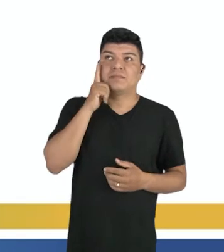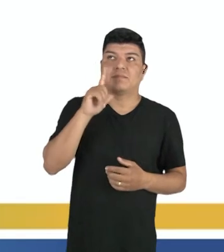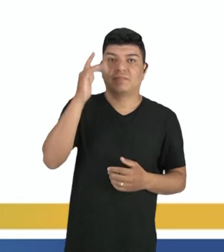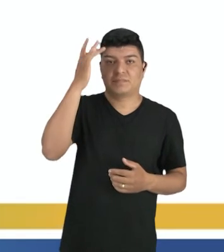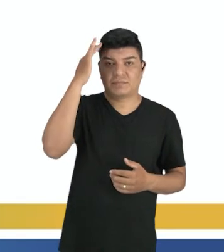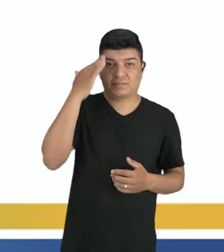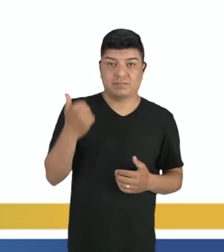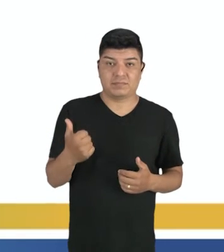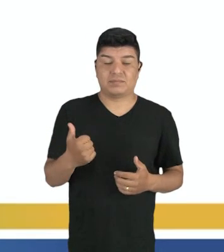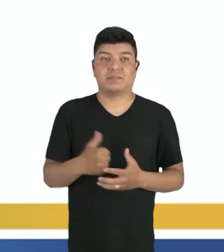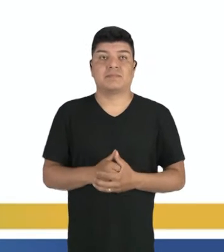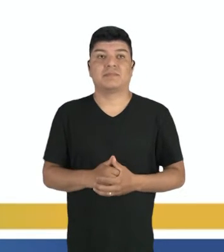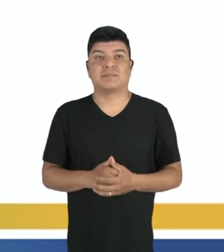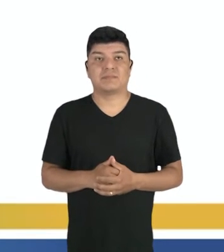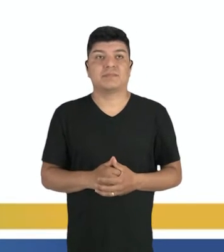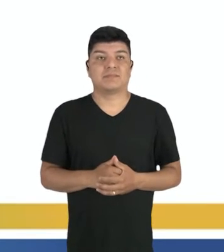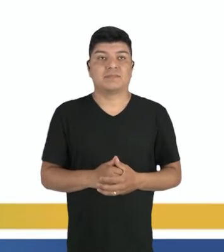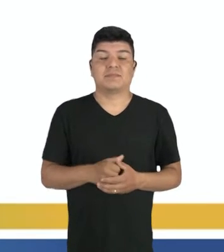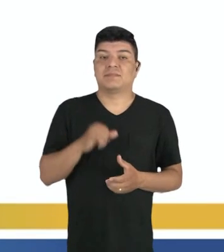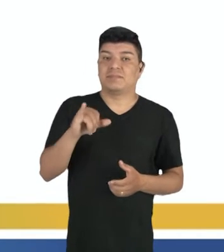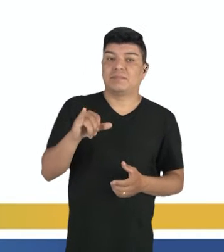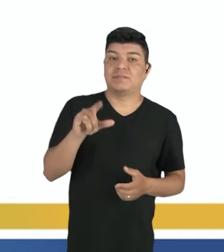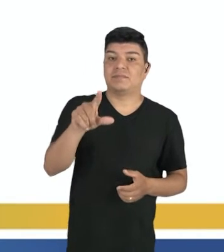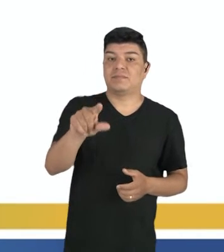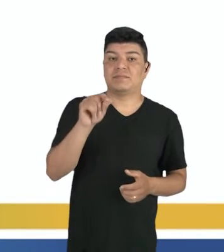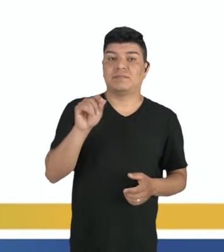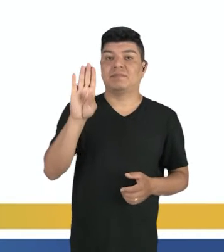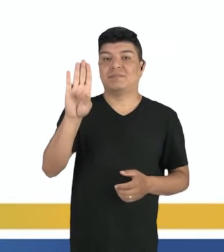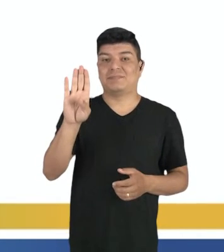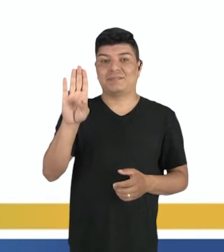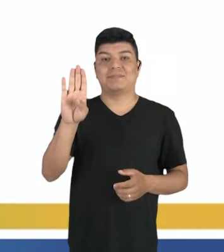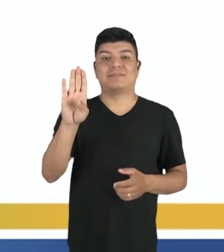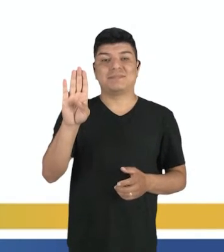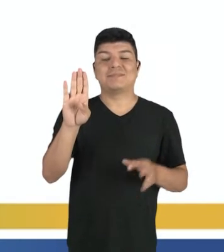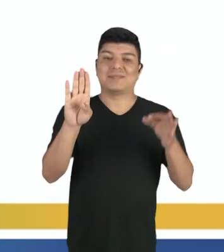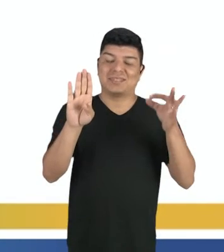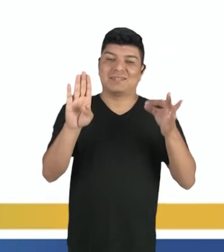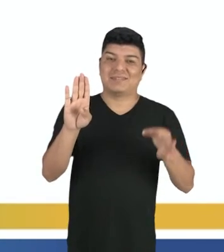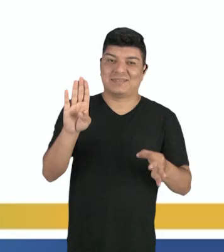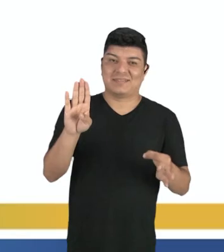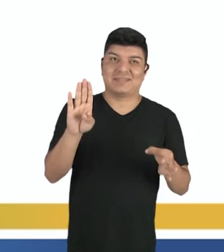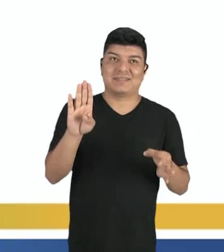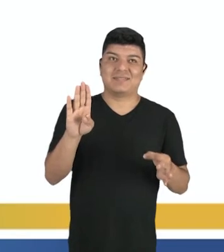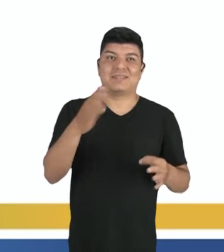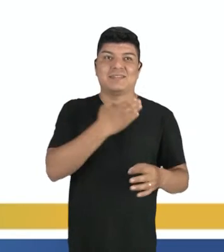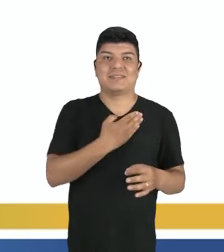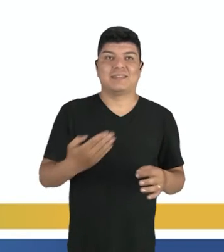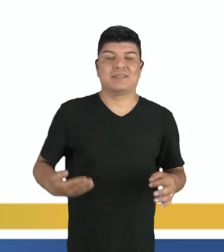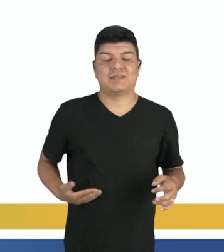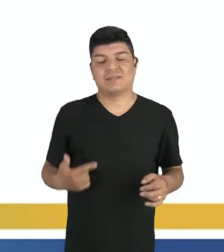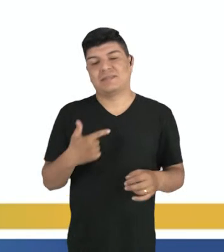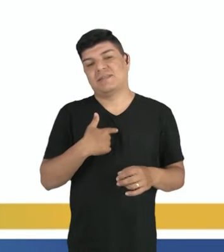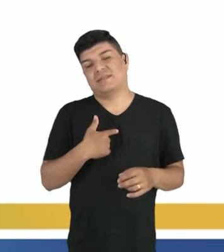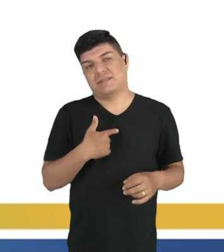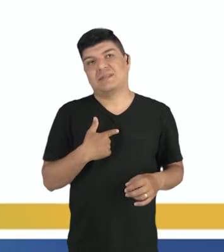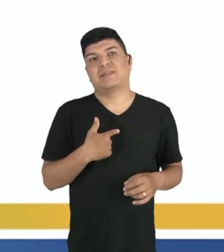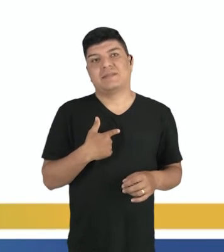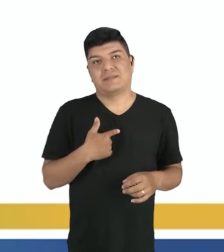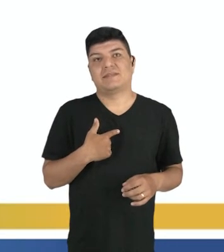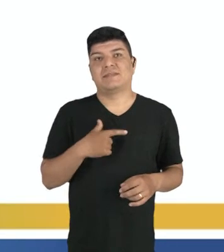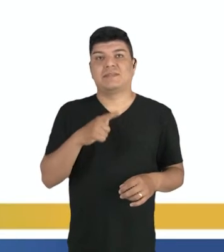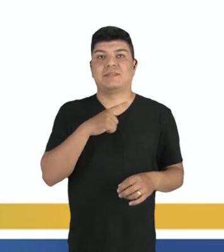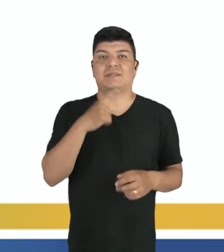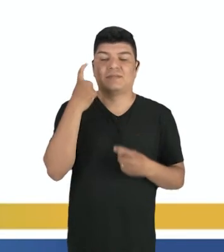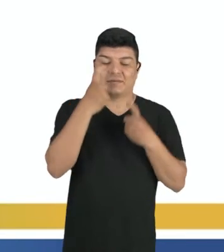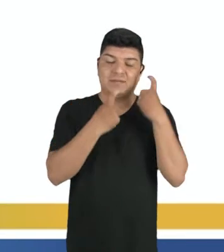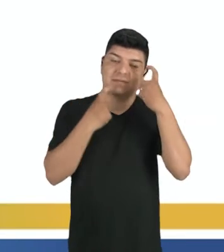conseguiu acertar? Muito bem. Se você marcou aí a letra B, né? Você acertou. Tanto o governo Vargas como Juscelino Kubitschek